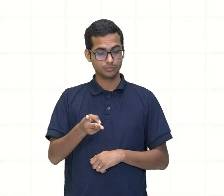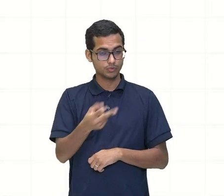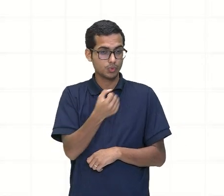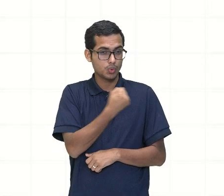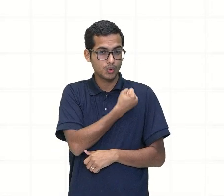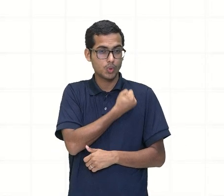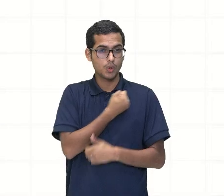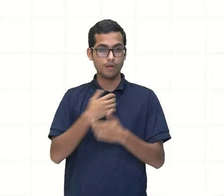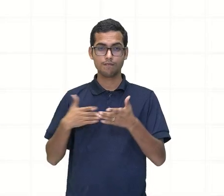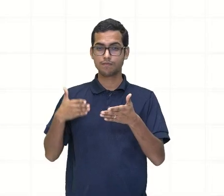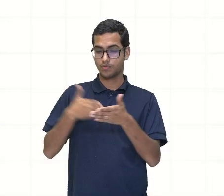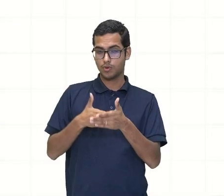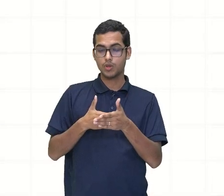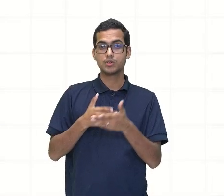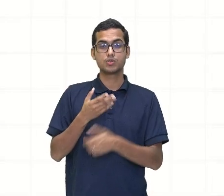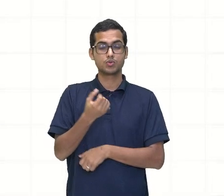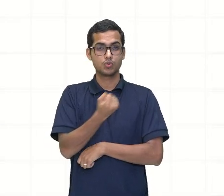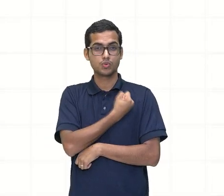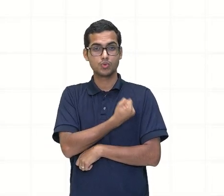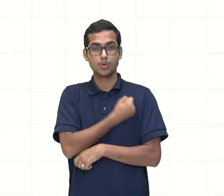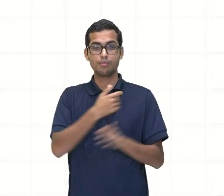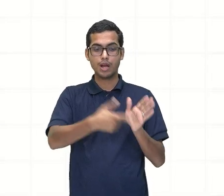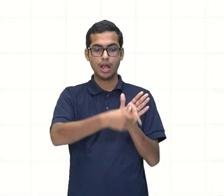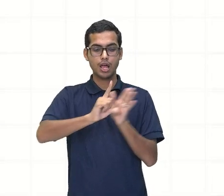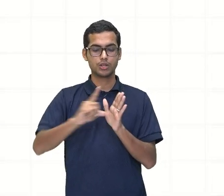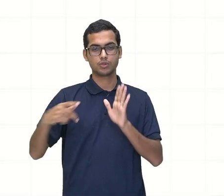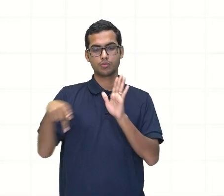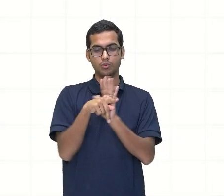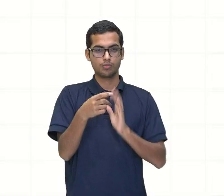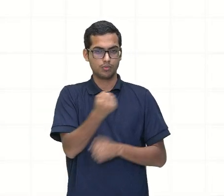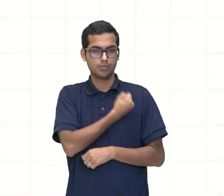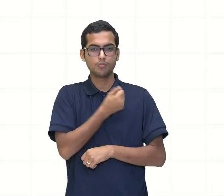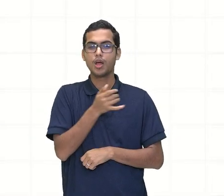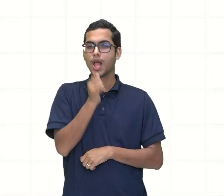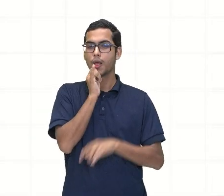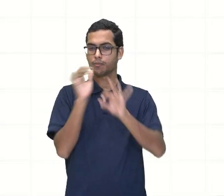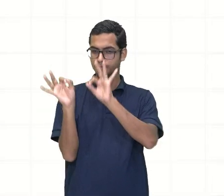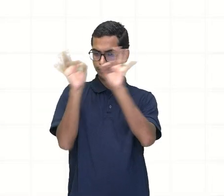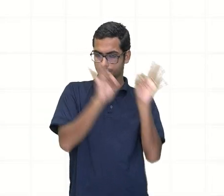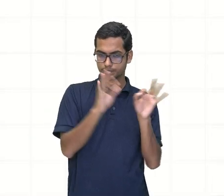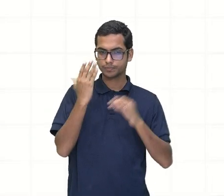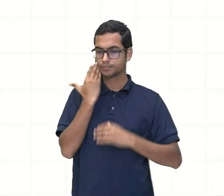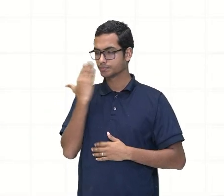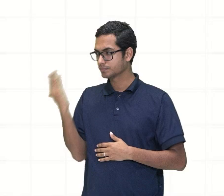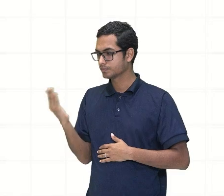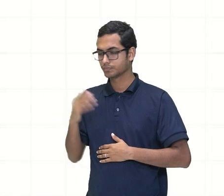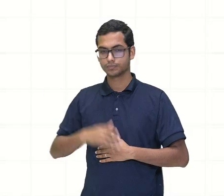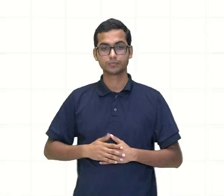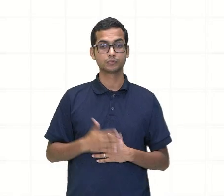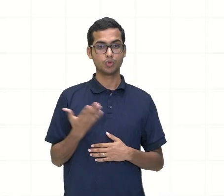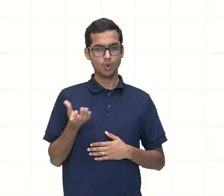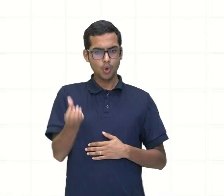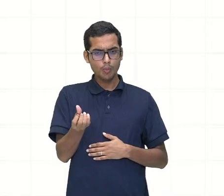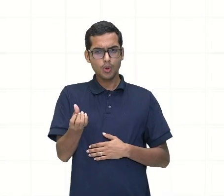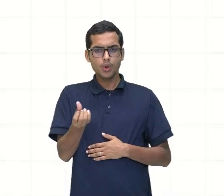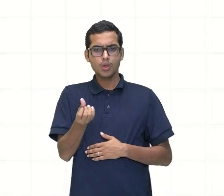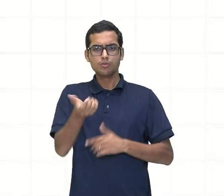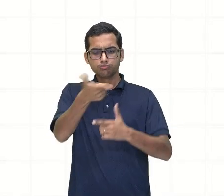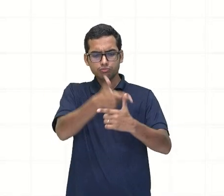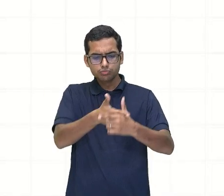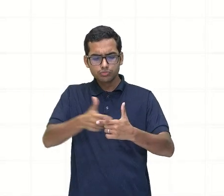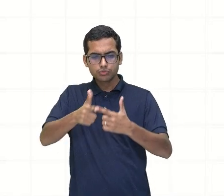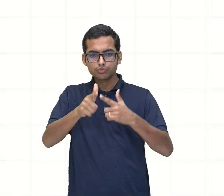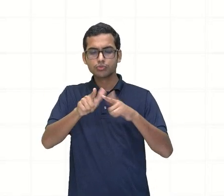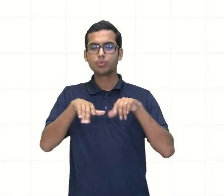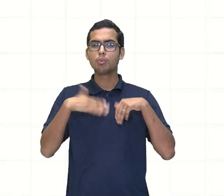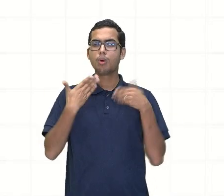números antes do meu número. Por exemplo, divisor de 6. Como é que eu vou